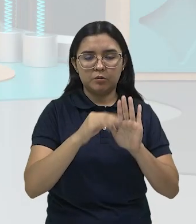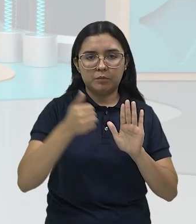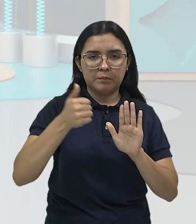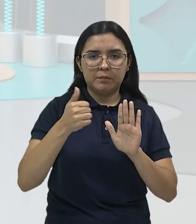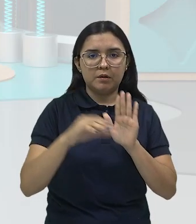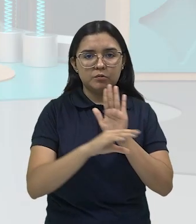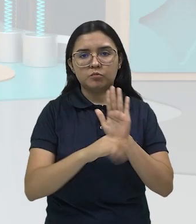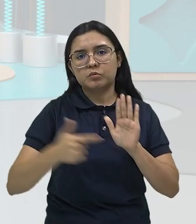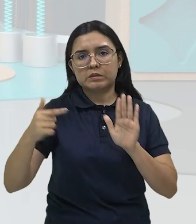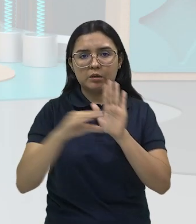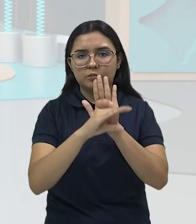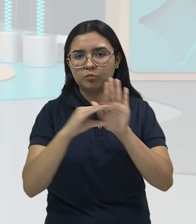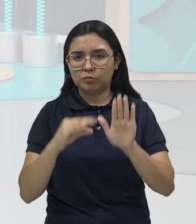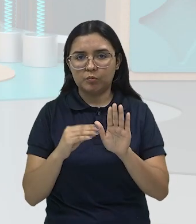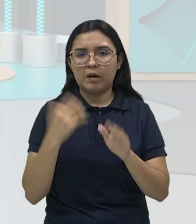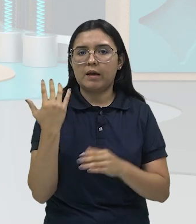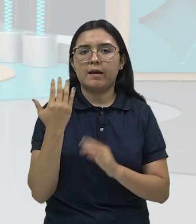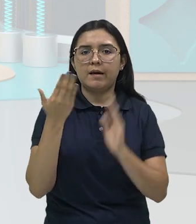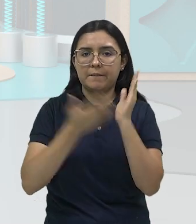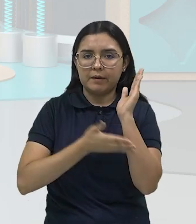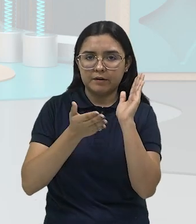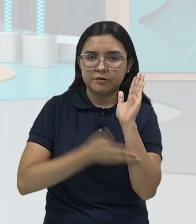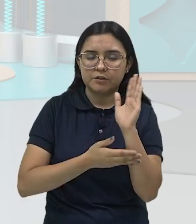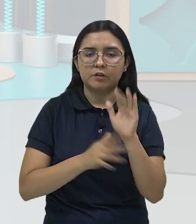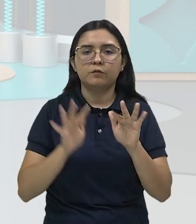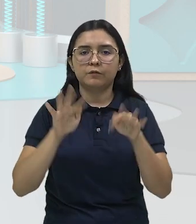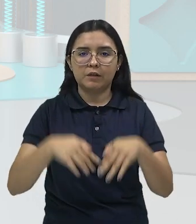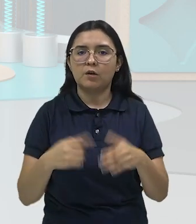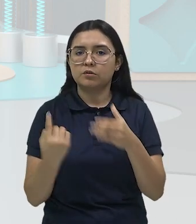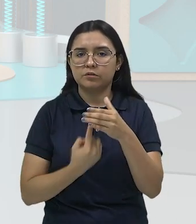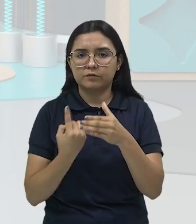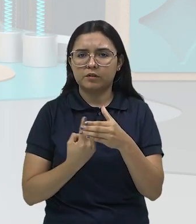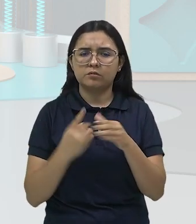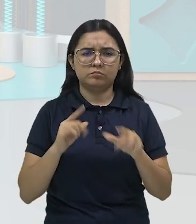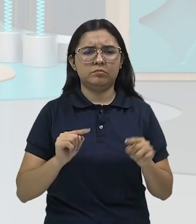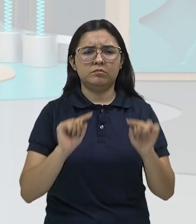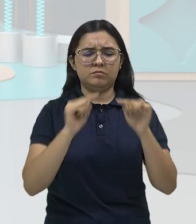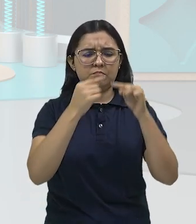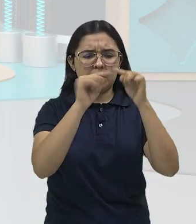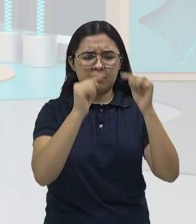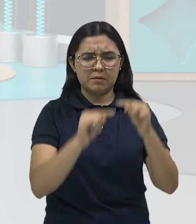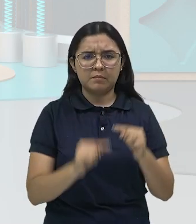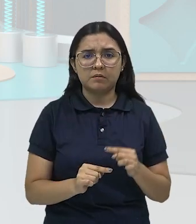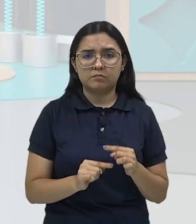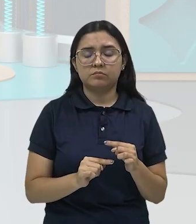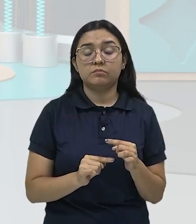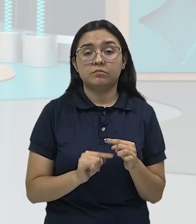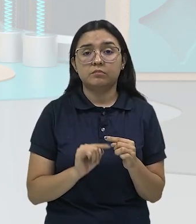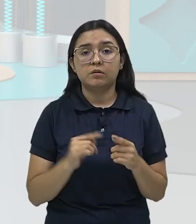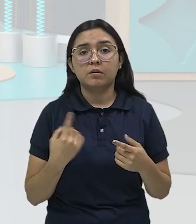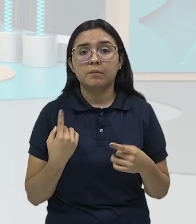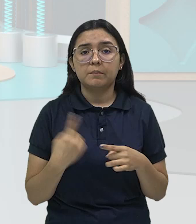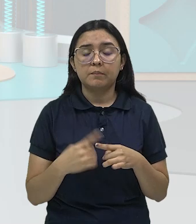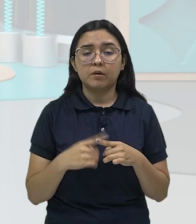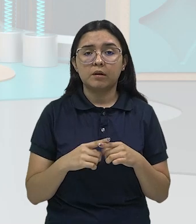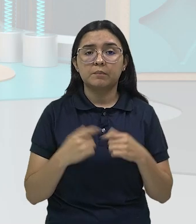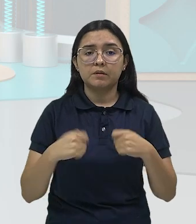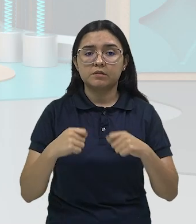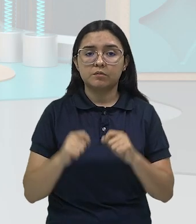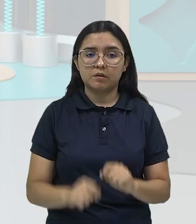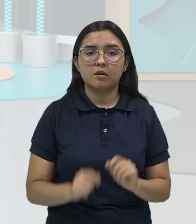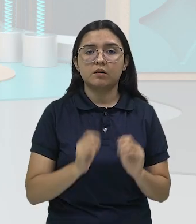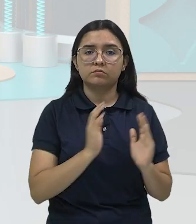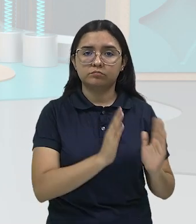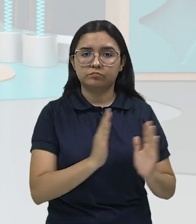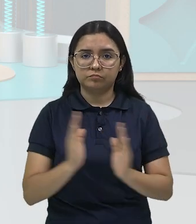no segundo e terminar falando sobre liquidificador. Porque você não tem uma lógica